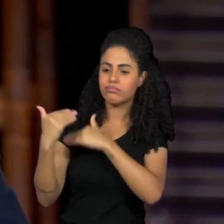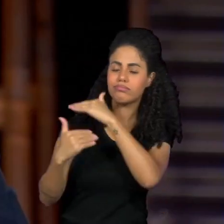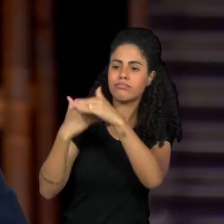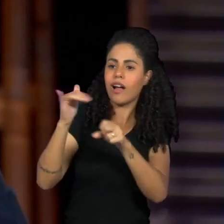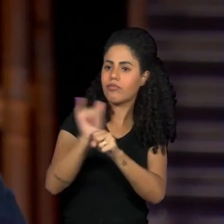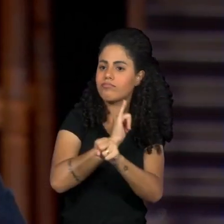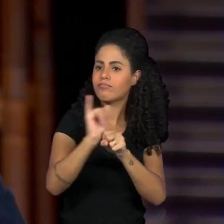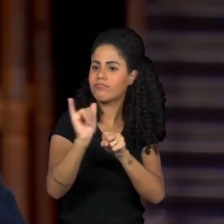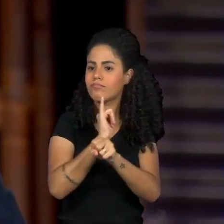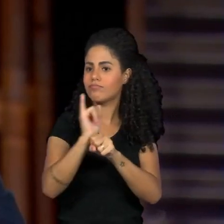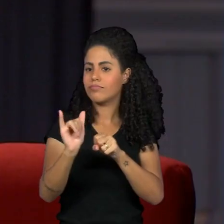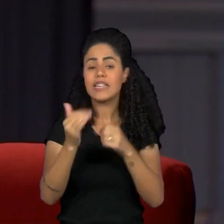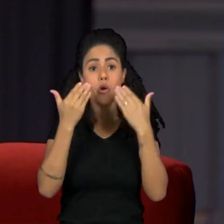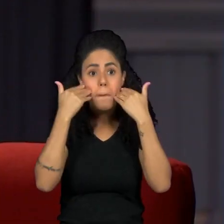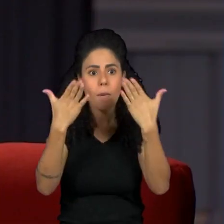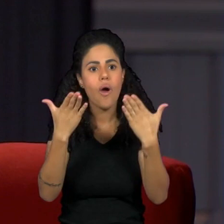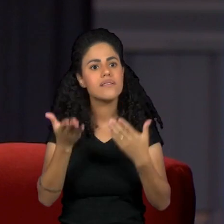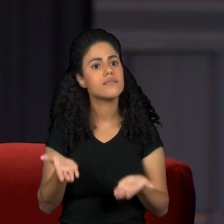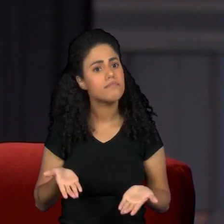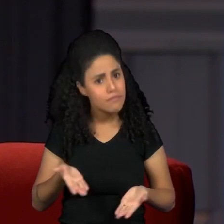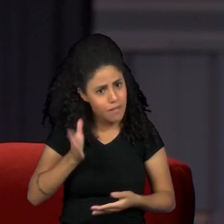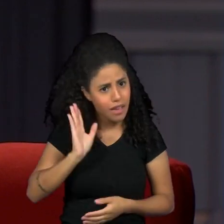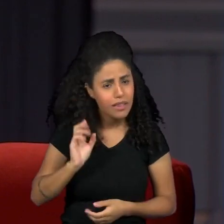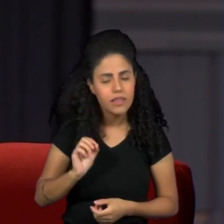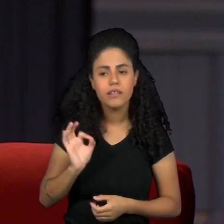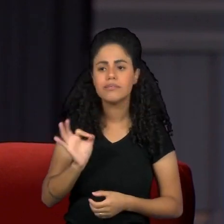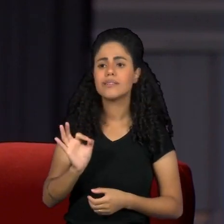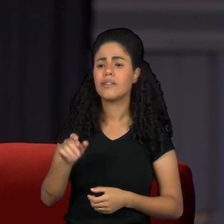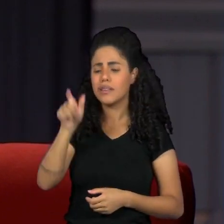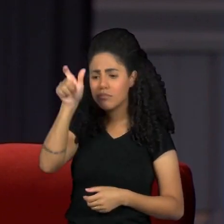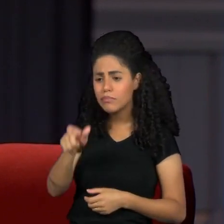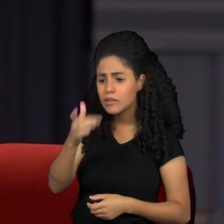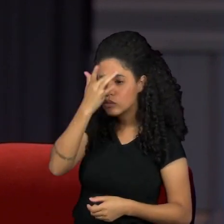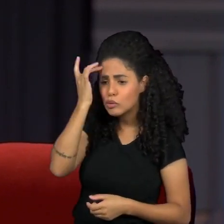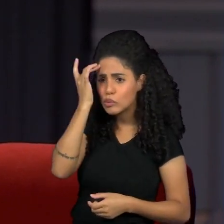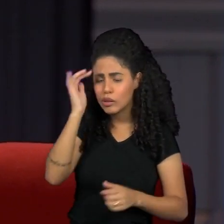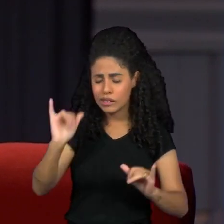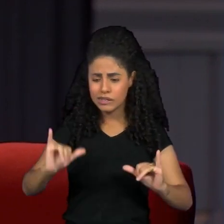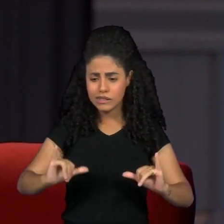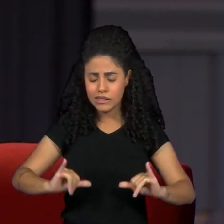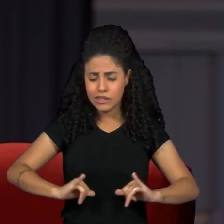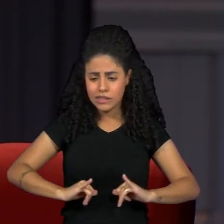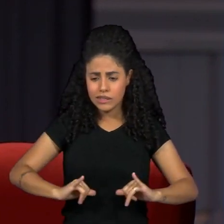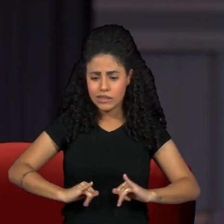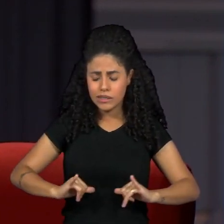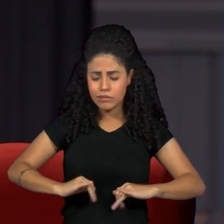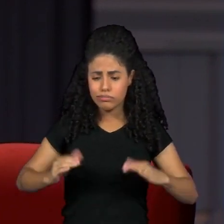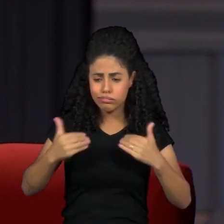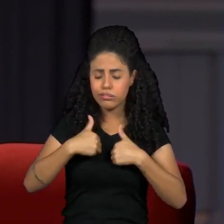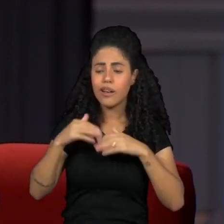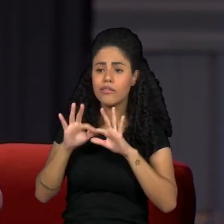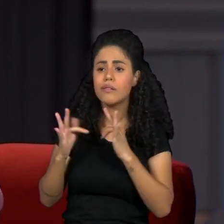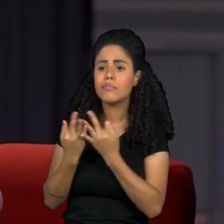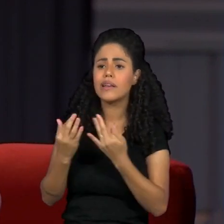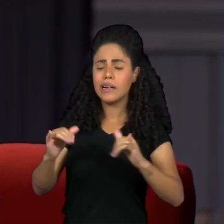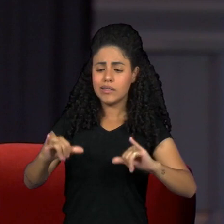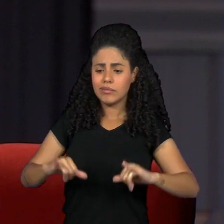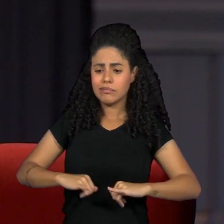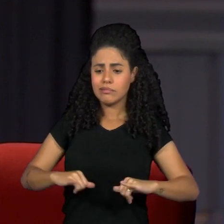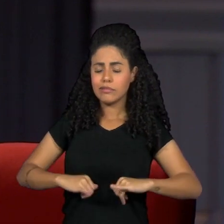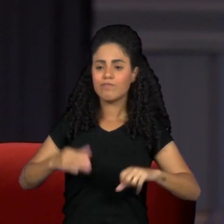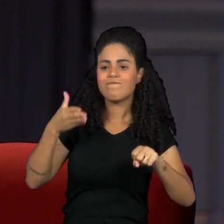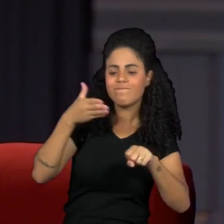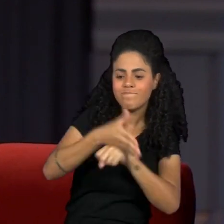fica mais escancarado. E aí né? aquele autista entra em sofrimento. E aquela família entra em sofrimento. Porque você não tem acesso